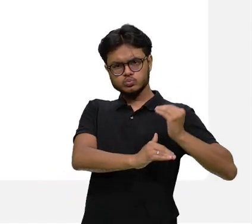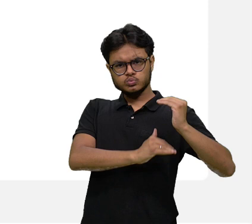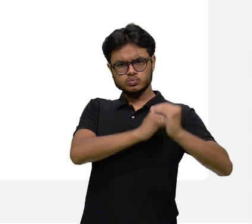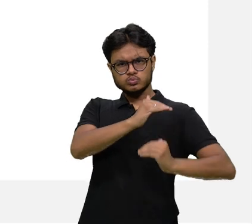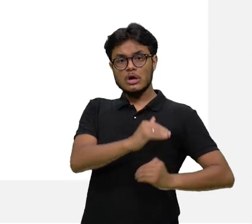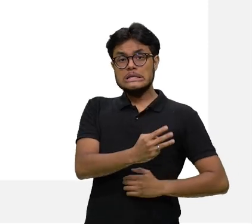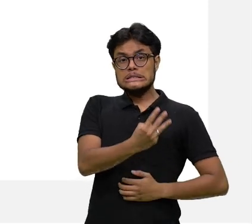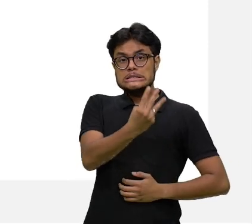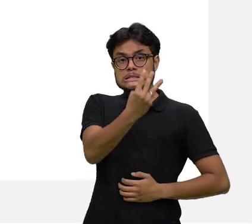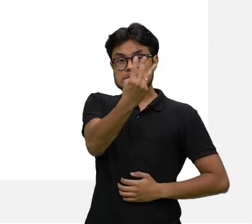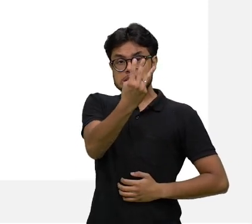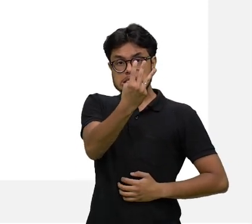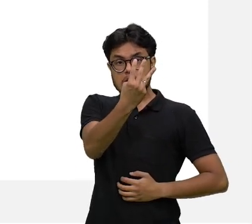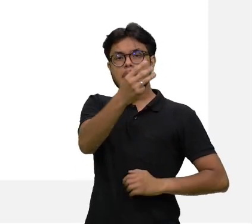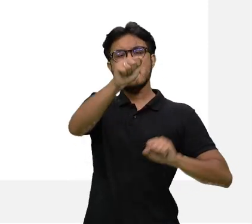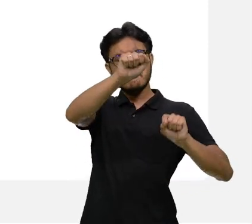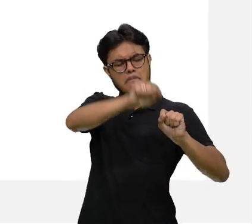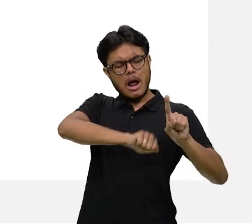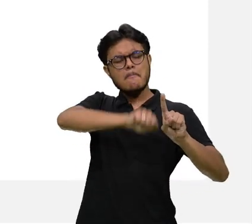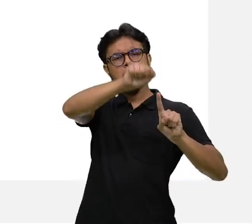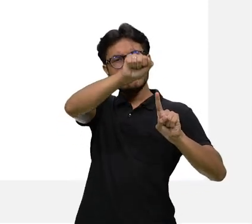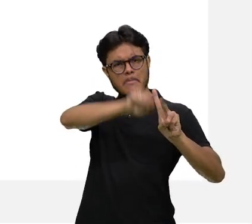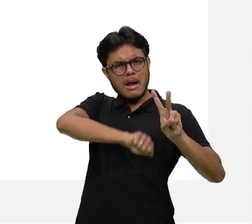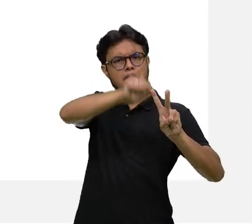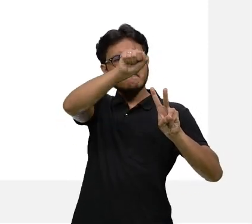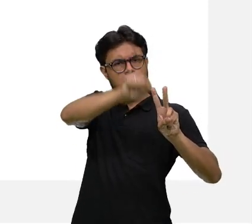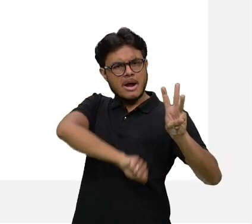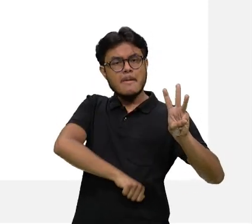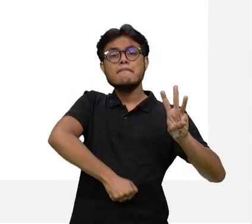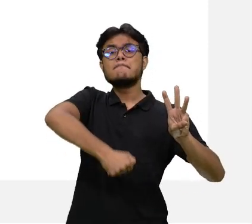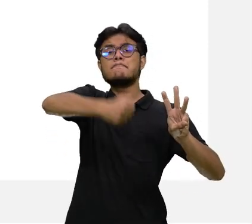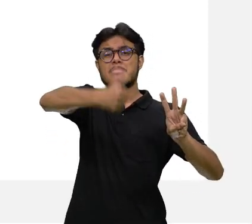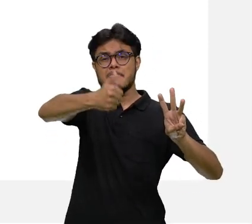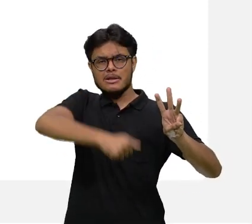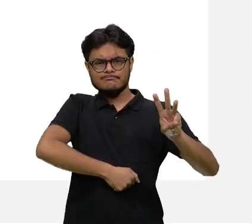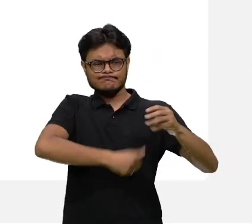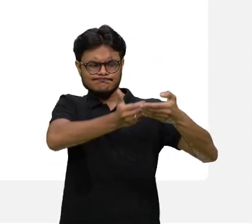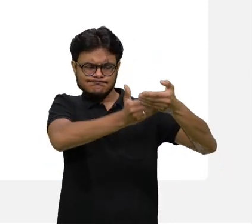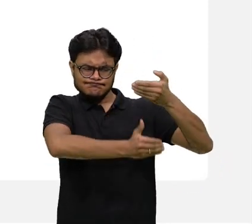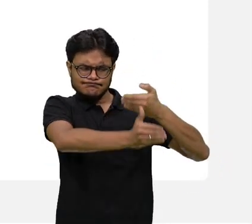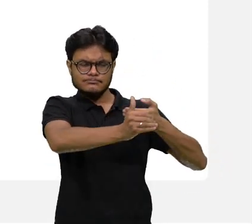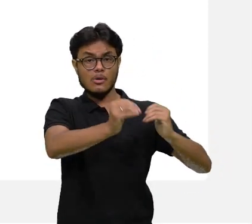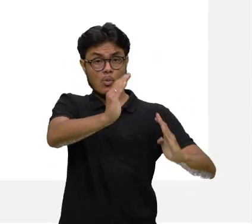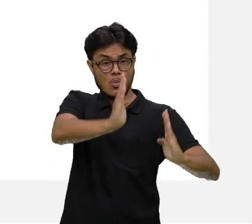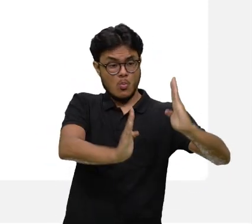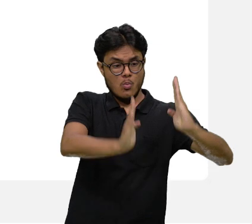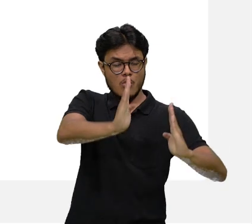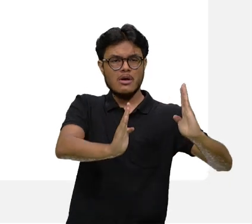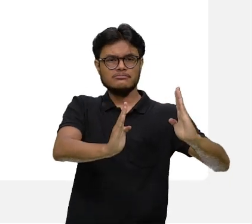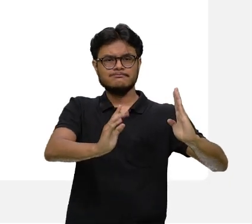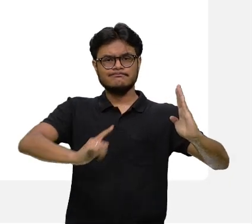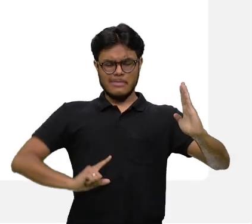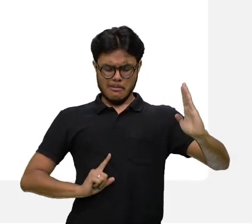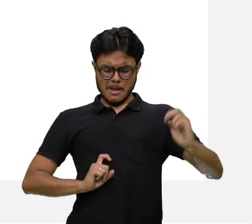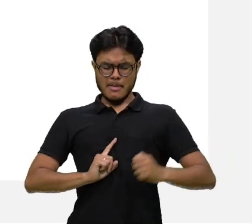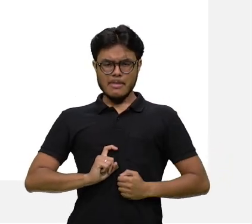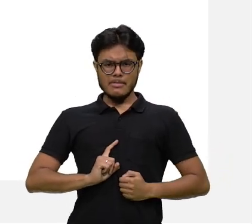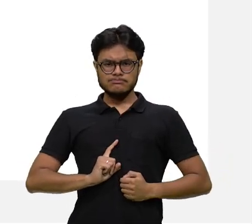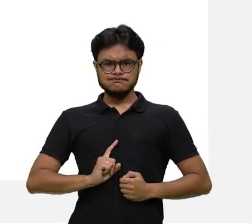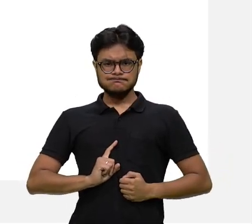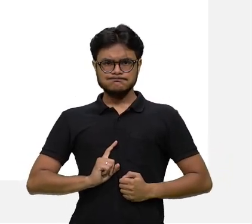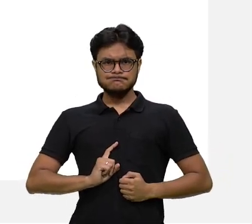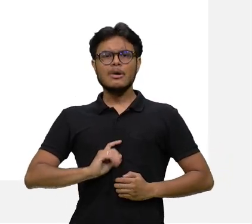3 primeiros meses de gestação. Então, nos meus 3 primeiros meses, eu era um embrião. Agora,